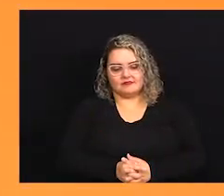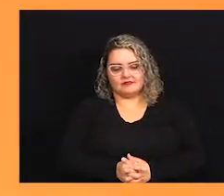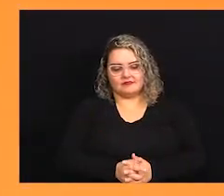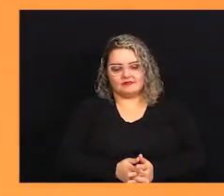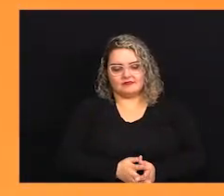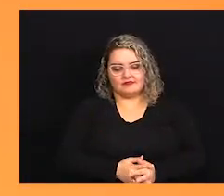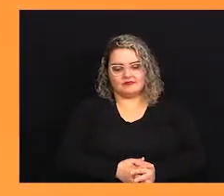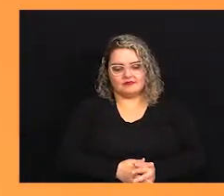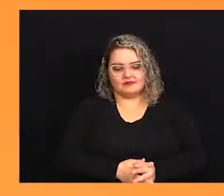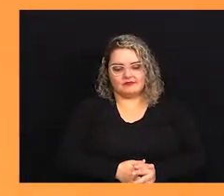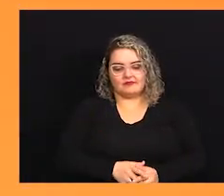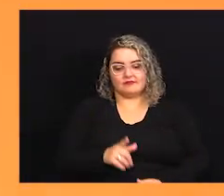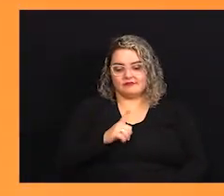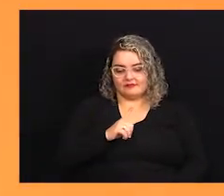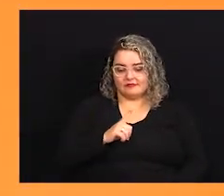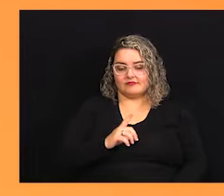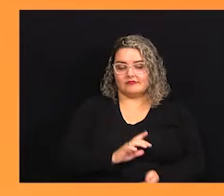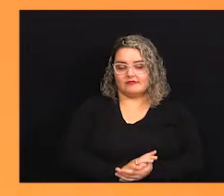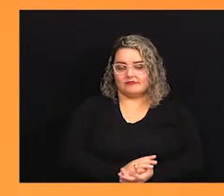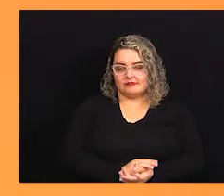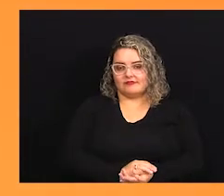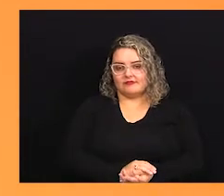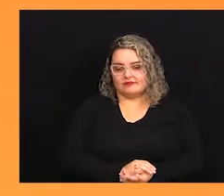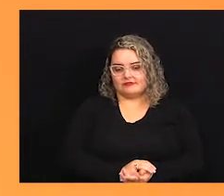também uma complicação